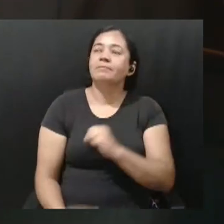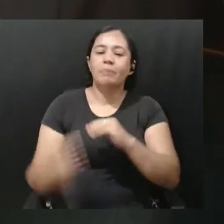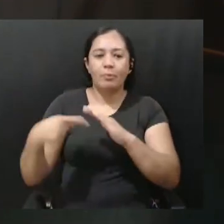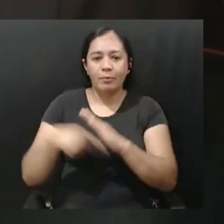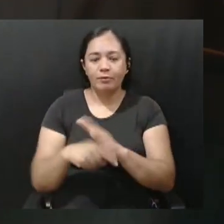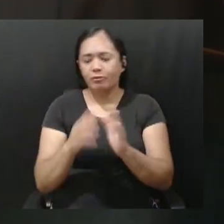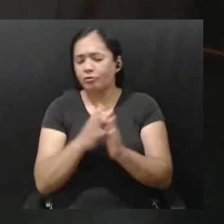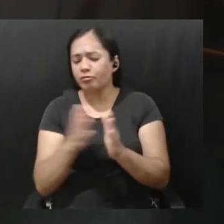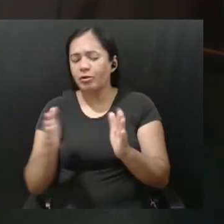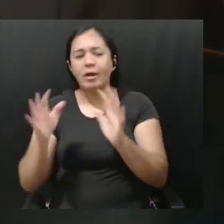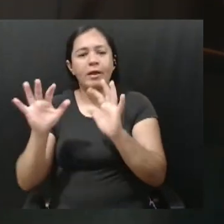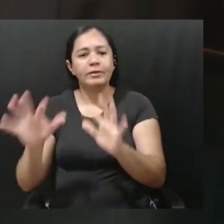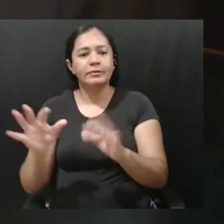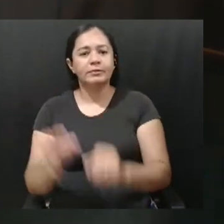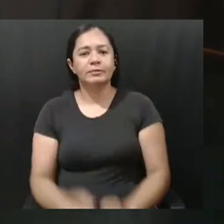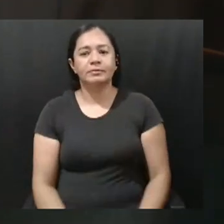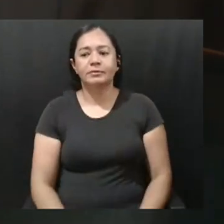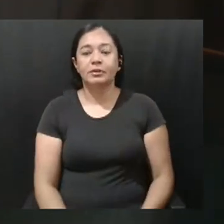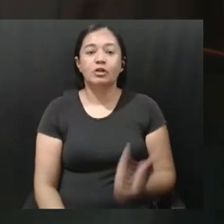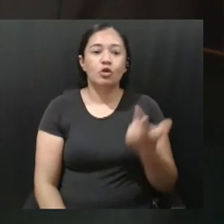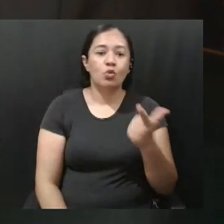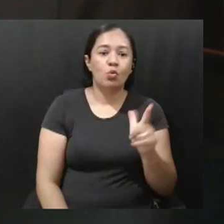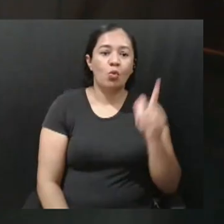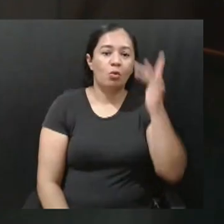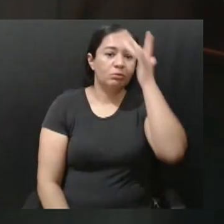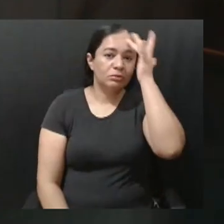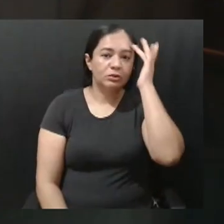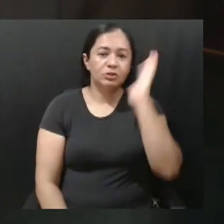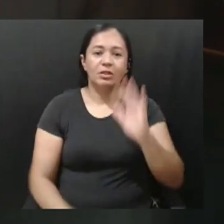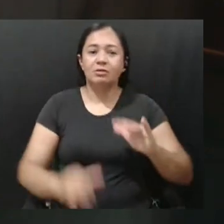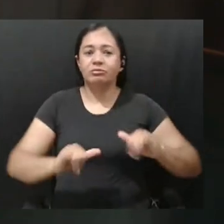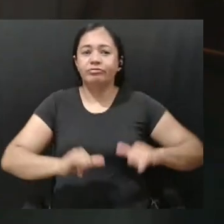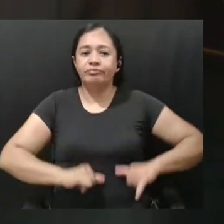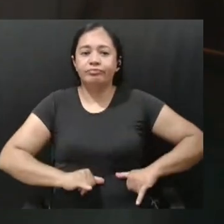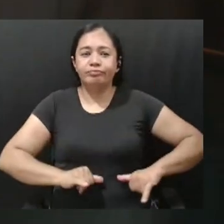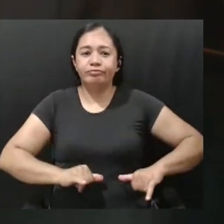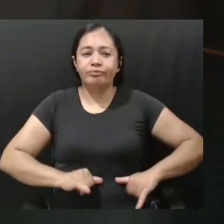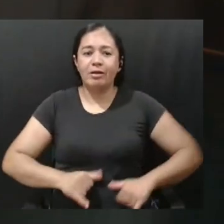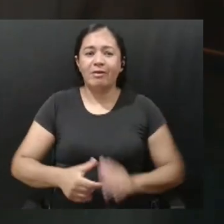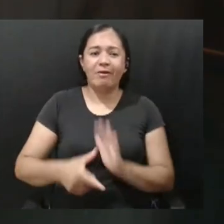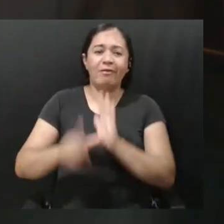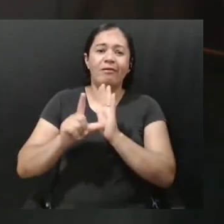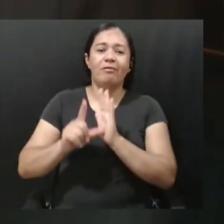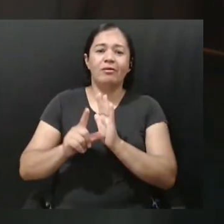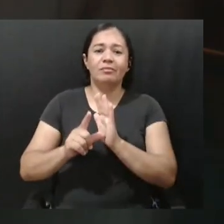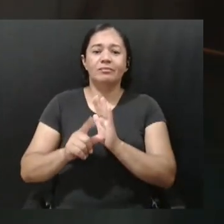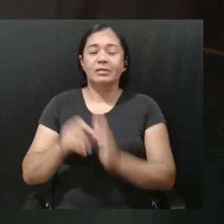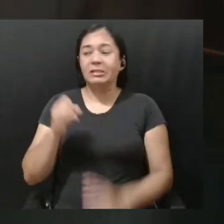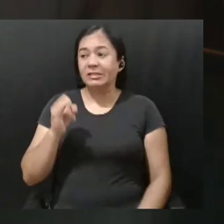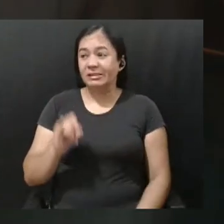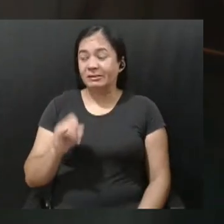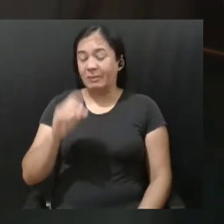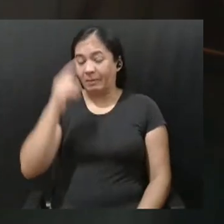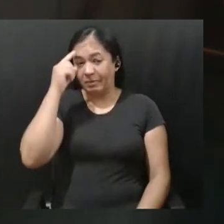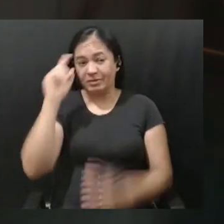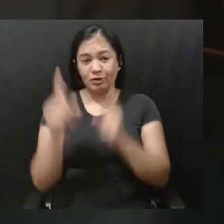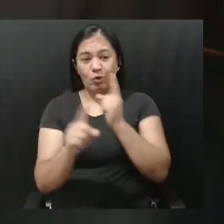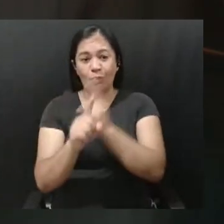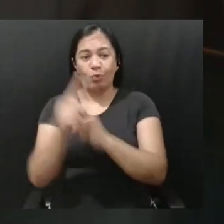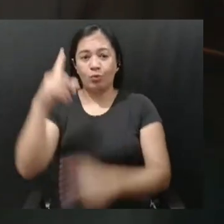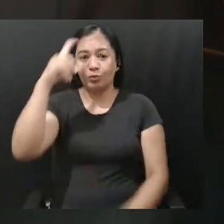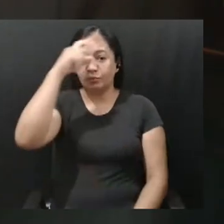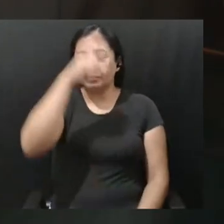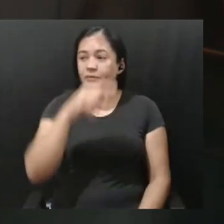Enquanto outras já sofrem por antecipação só de pensar em reencontros difíceis. Eu queria que você explicasse pra gente que